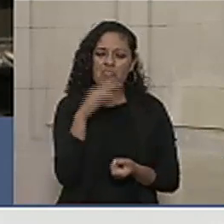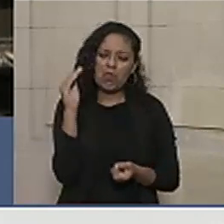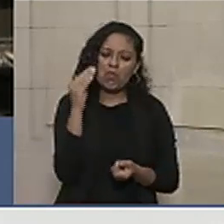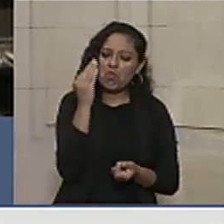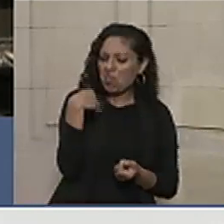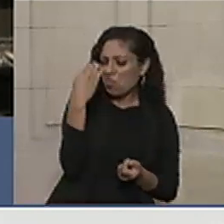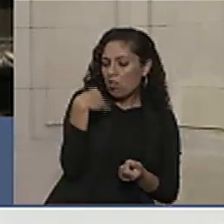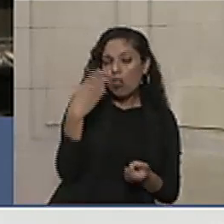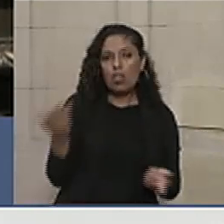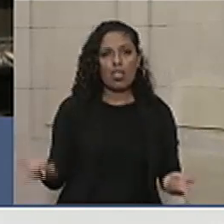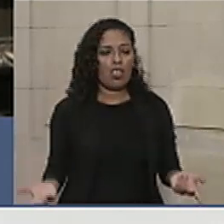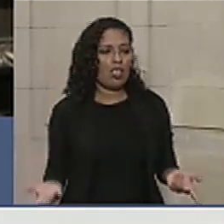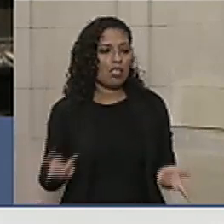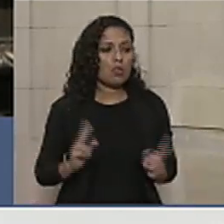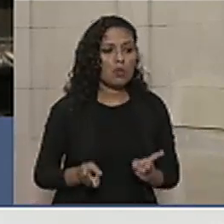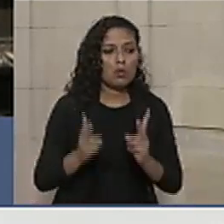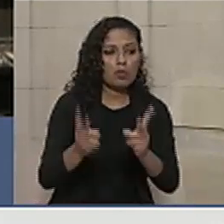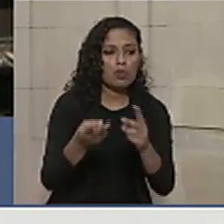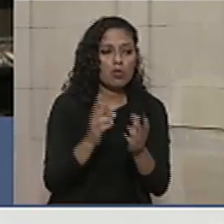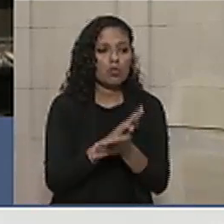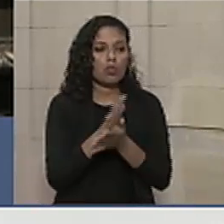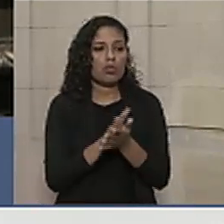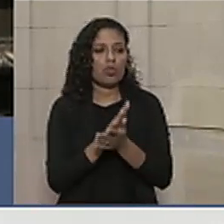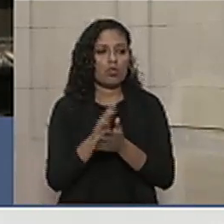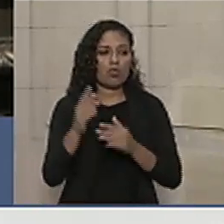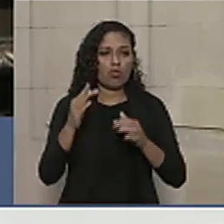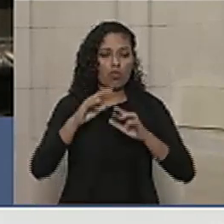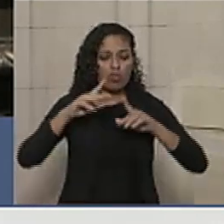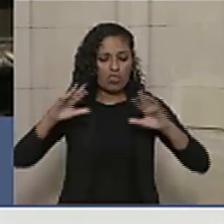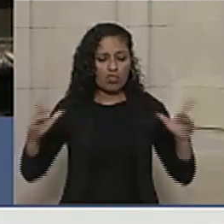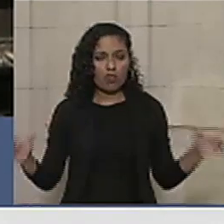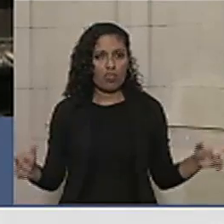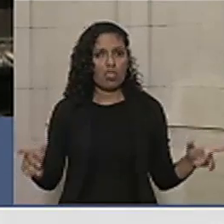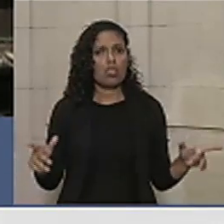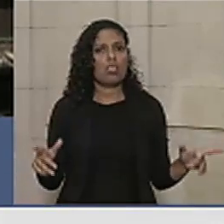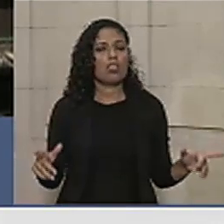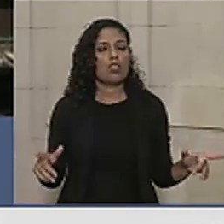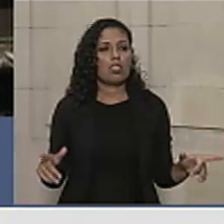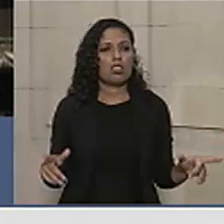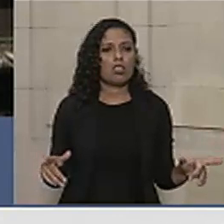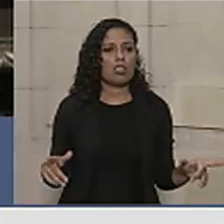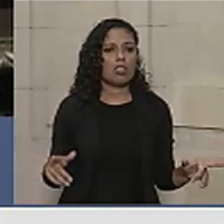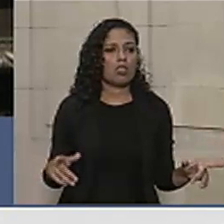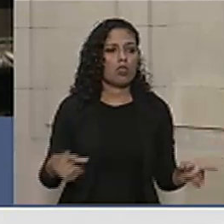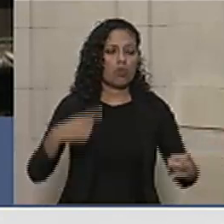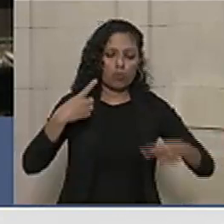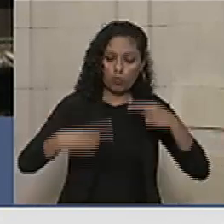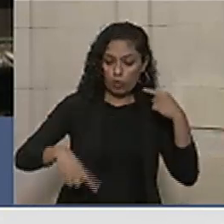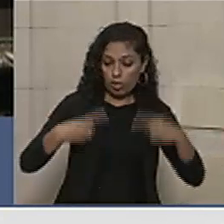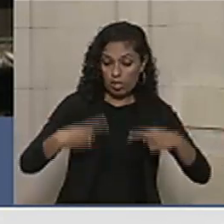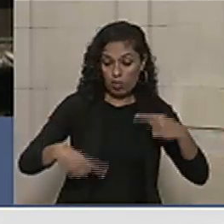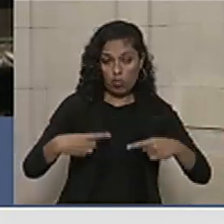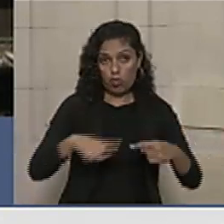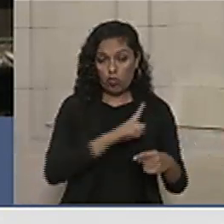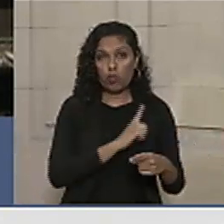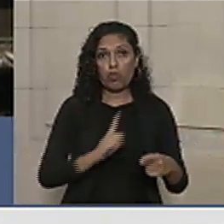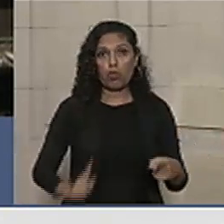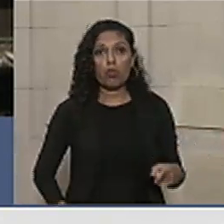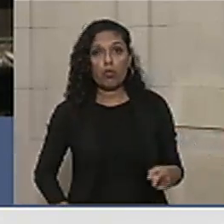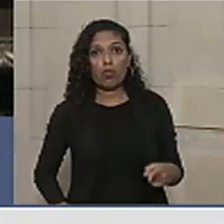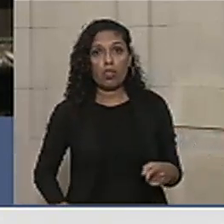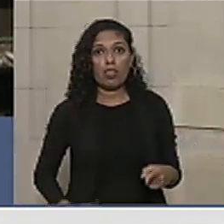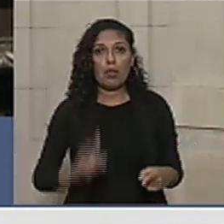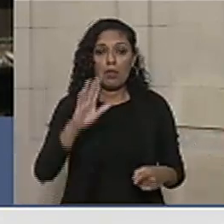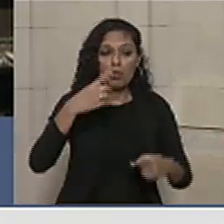e descontinuadas, que são muitas vezes, e muitas das vezes, políticas de governo e